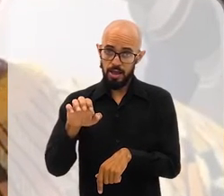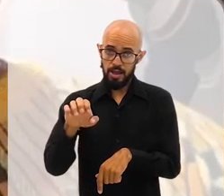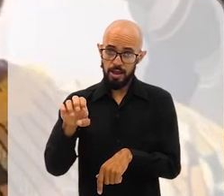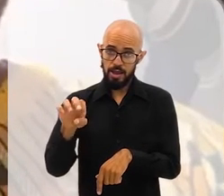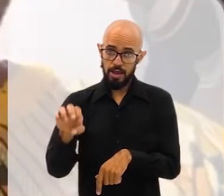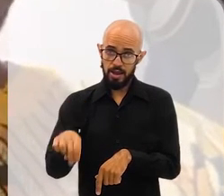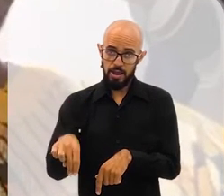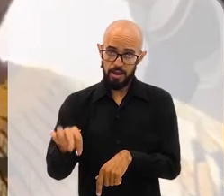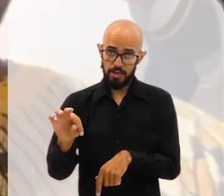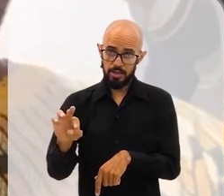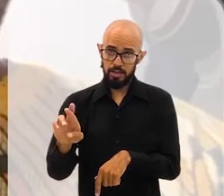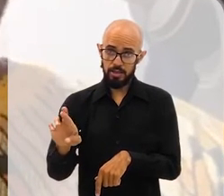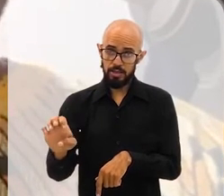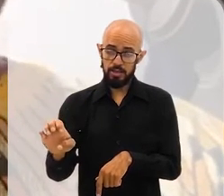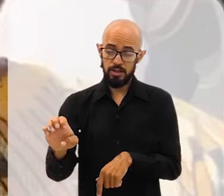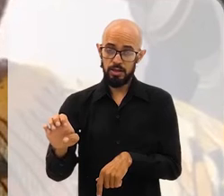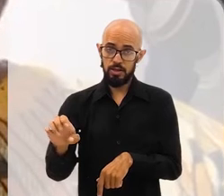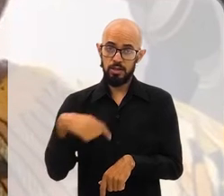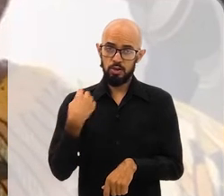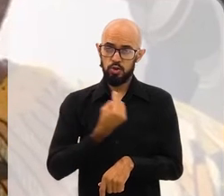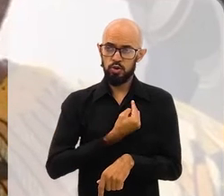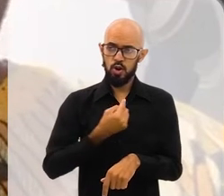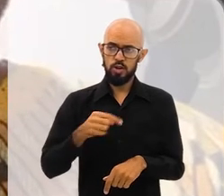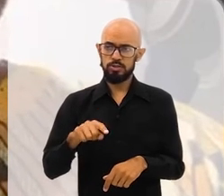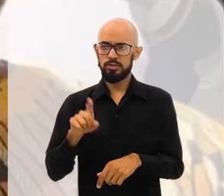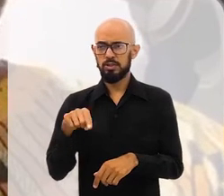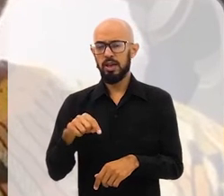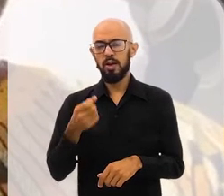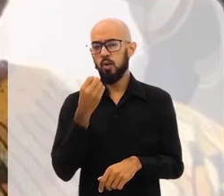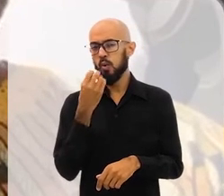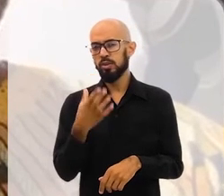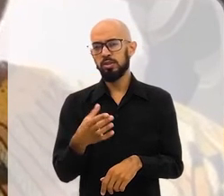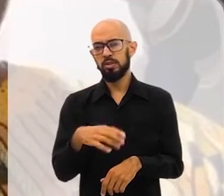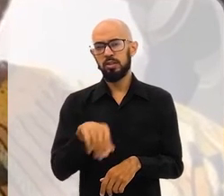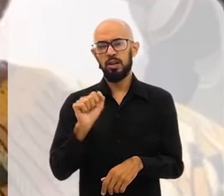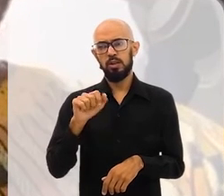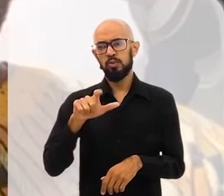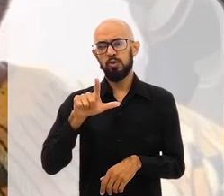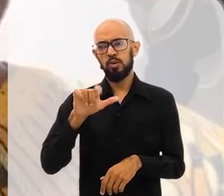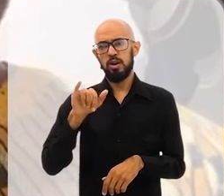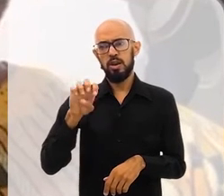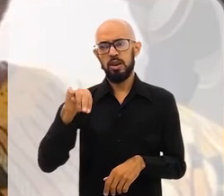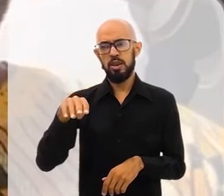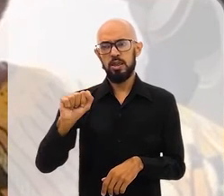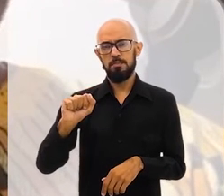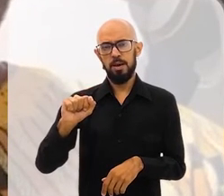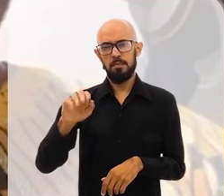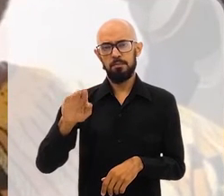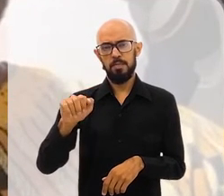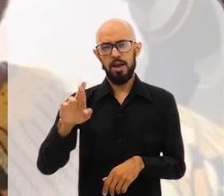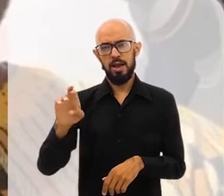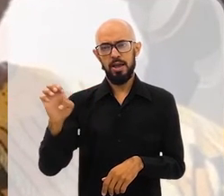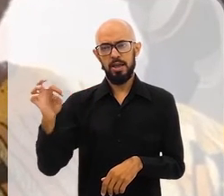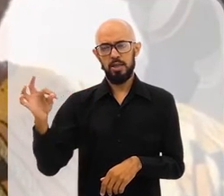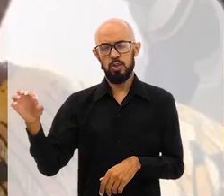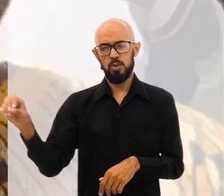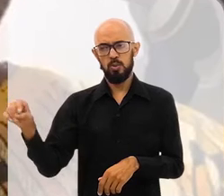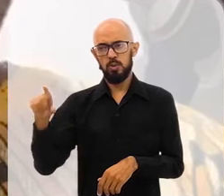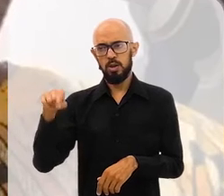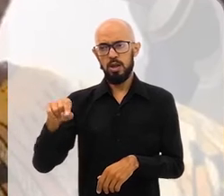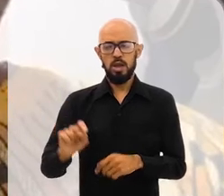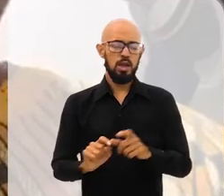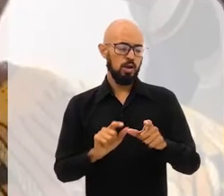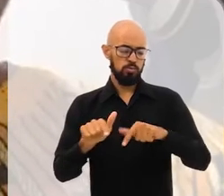monólogo sobre a barriga falando da vida e da obra de Lima Barreto não posso denunciar de melhor ator